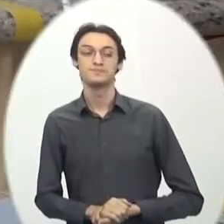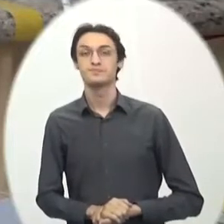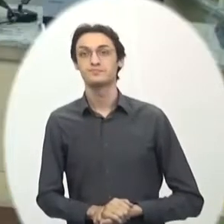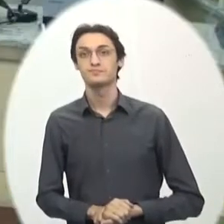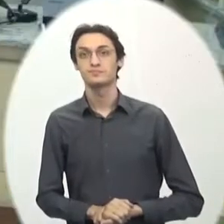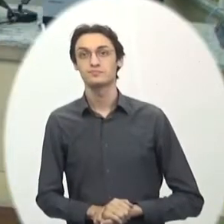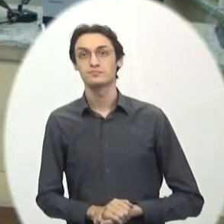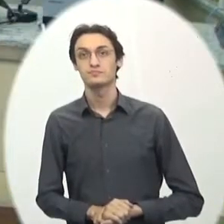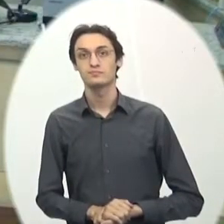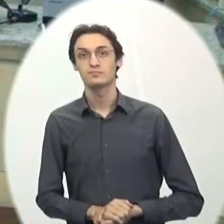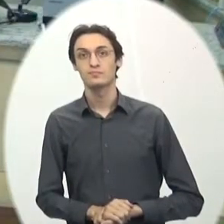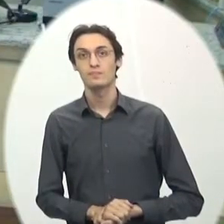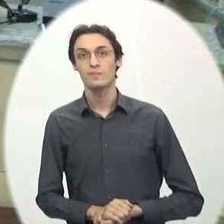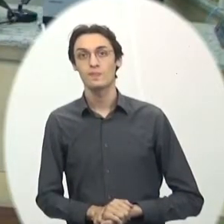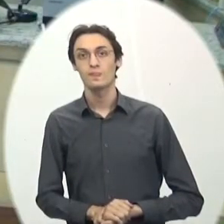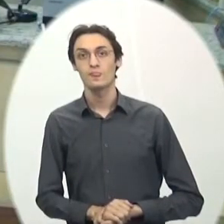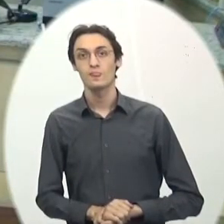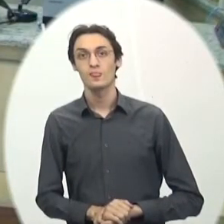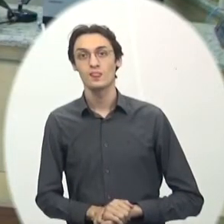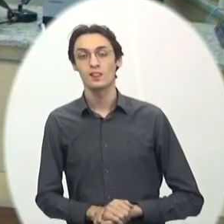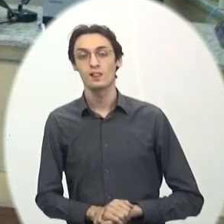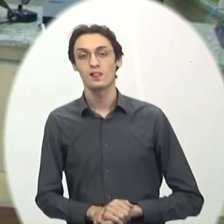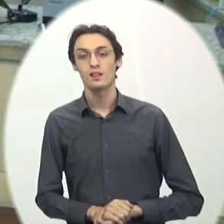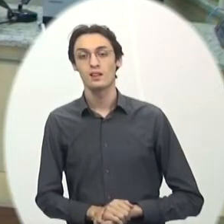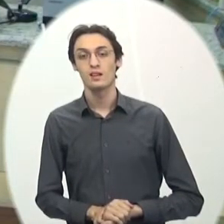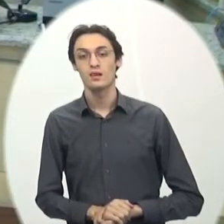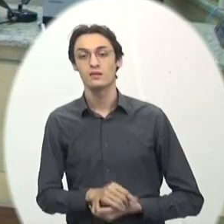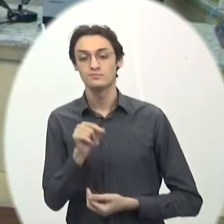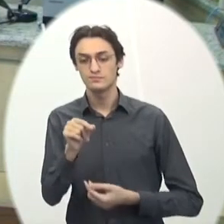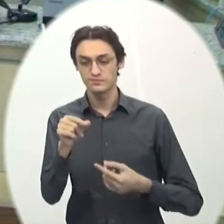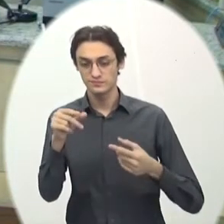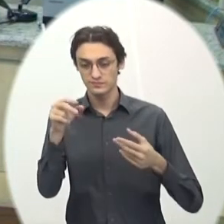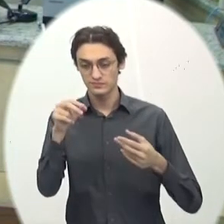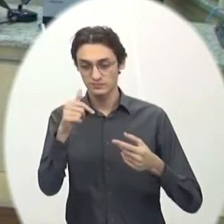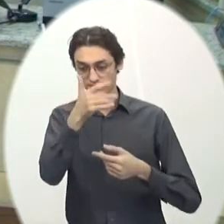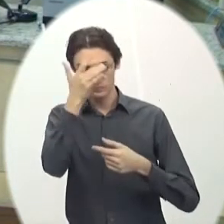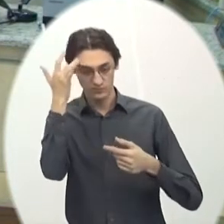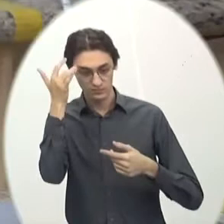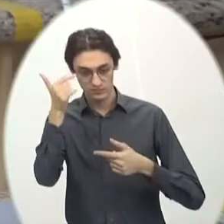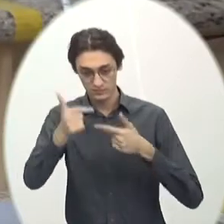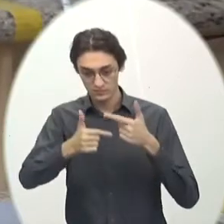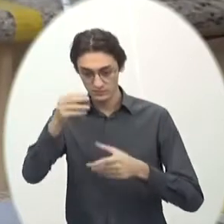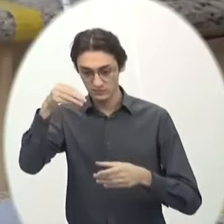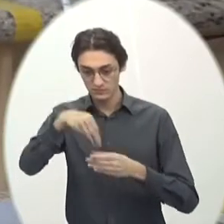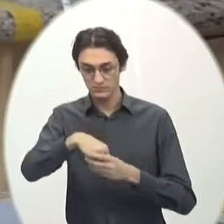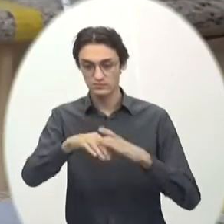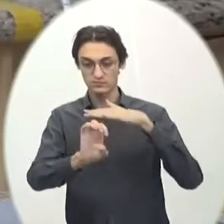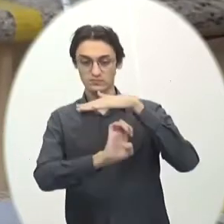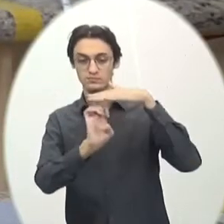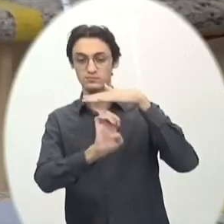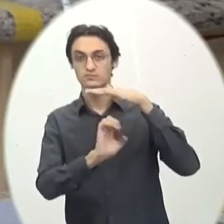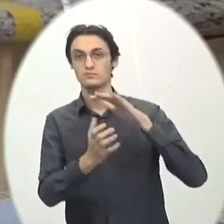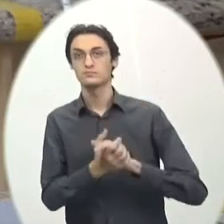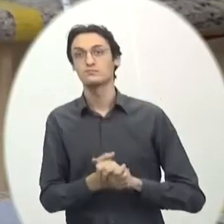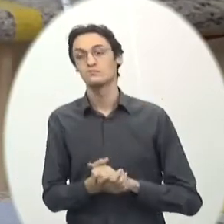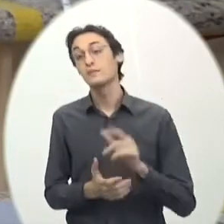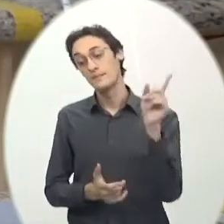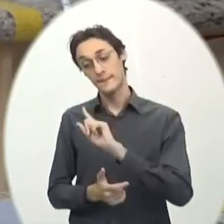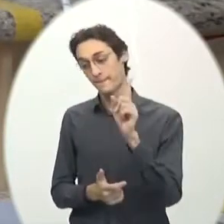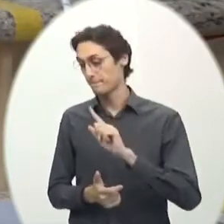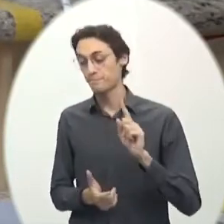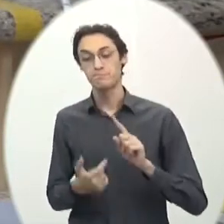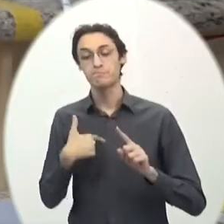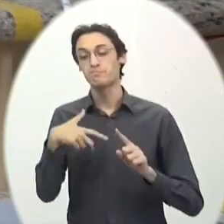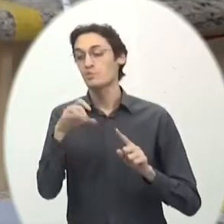E funcionários, motorista mesmo na sua empresa, você não tem funcionário? Não, eu tinha que chamar de acordo com a necessidade. Porque quando